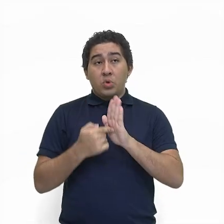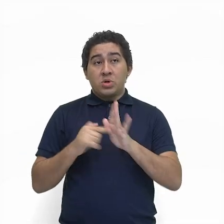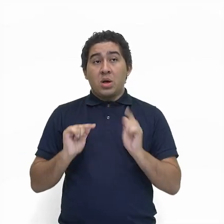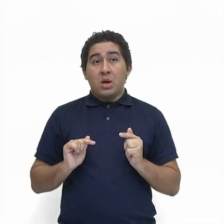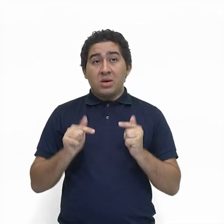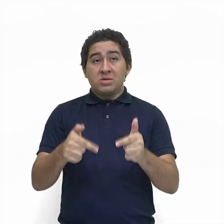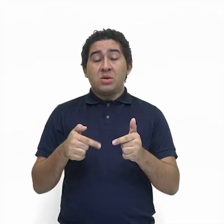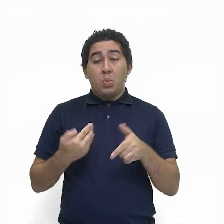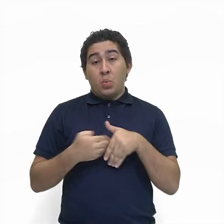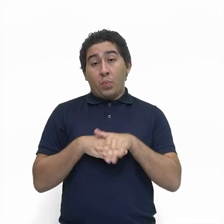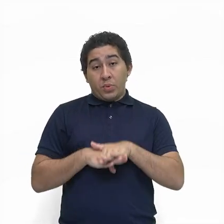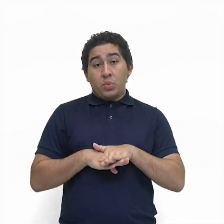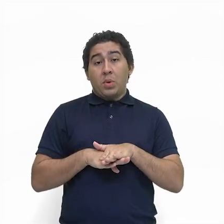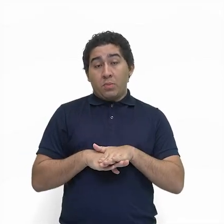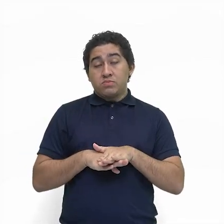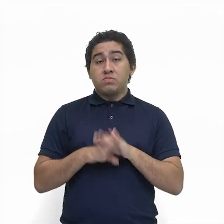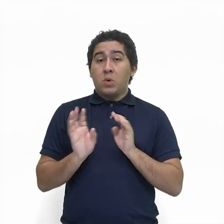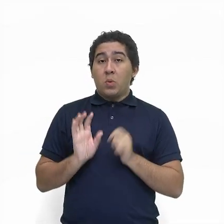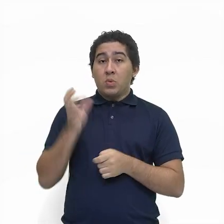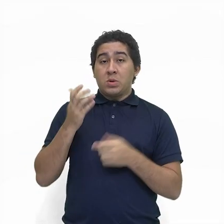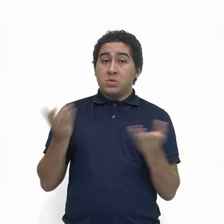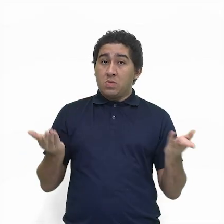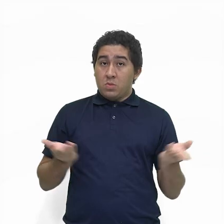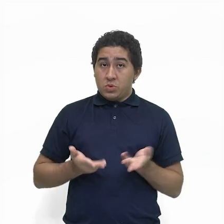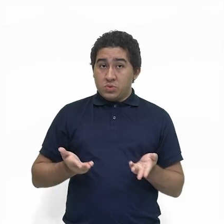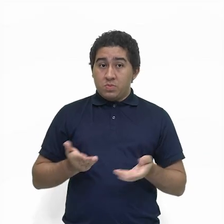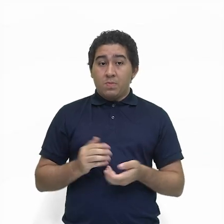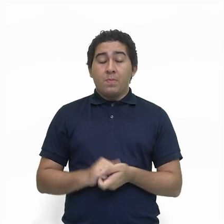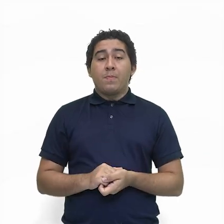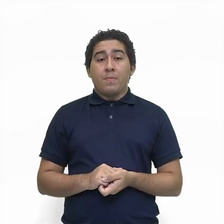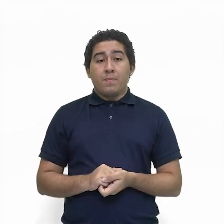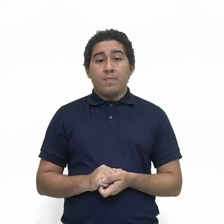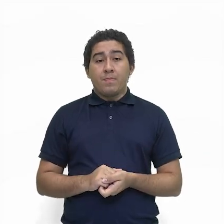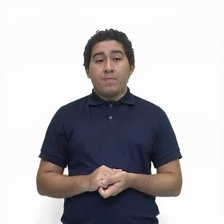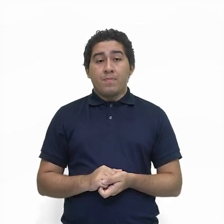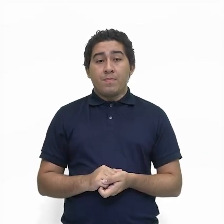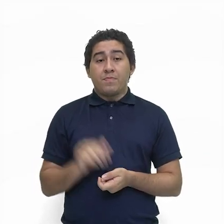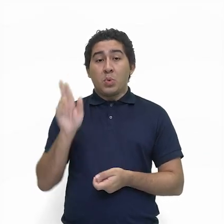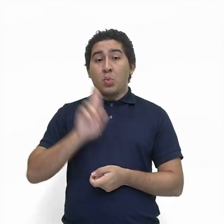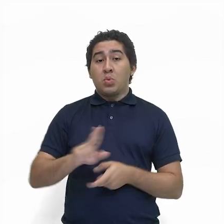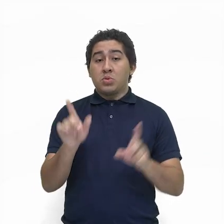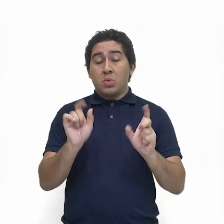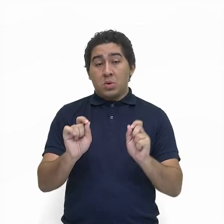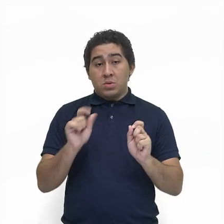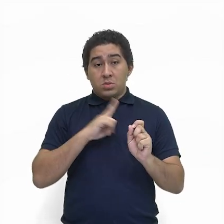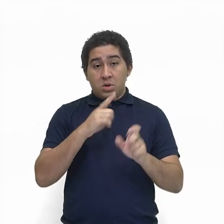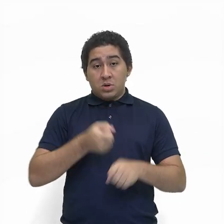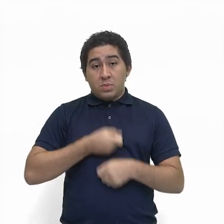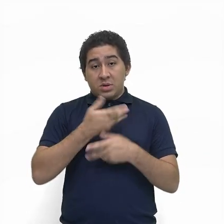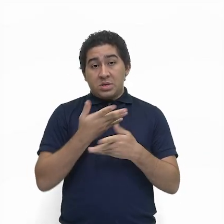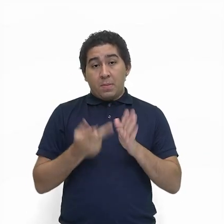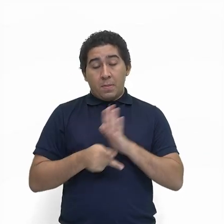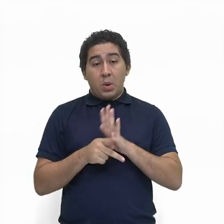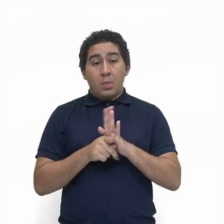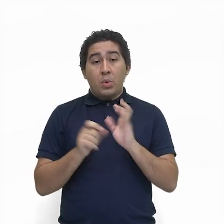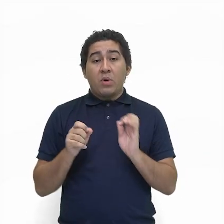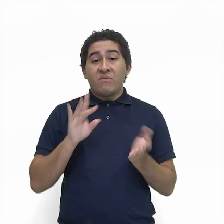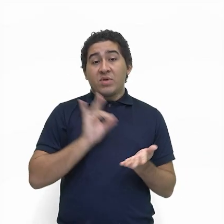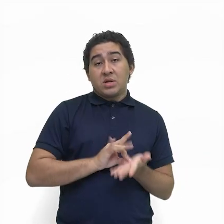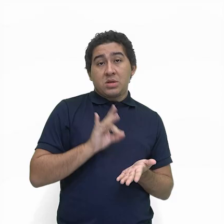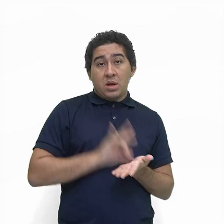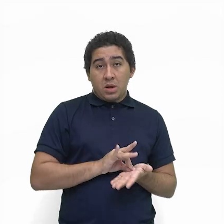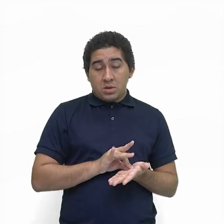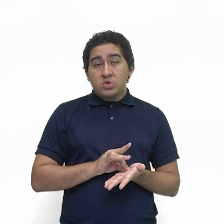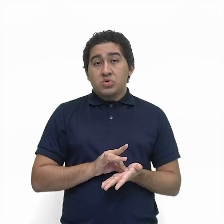nós falarmos de ações habituais que ocorrem no presente. Nós vamos usar para falar de